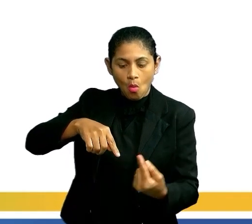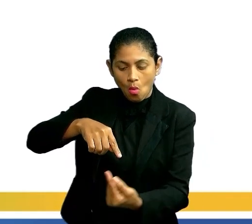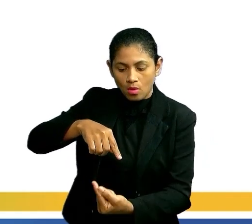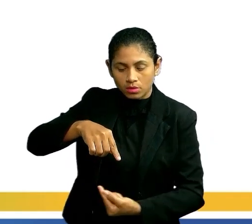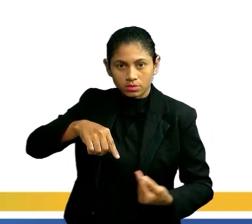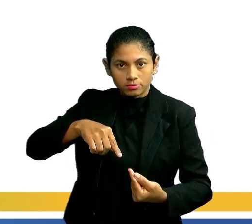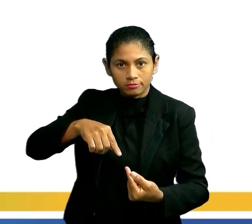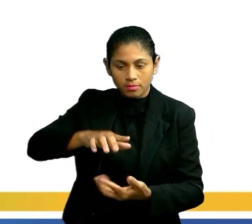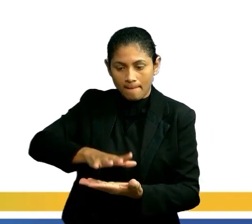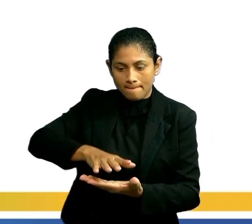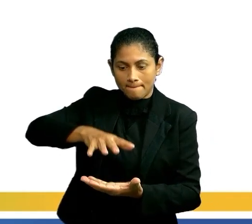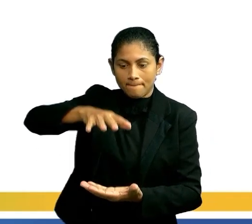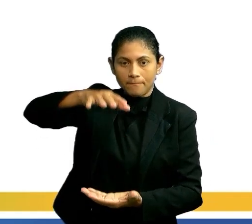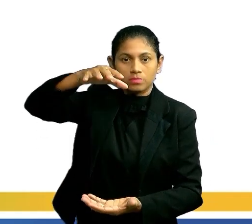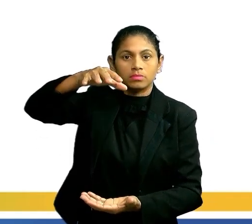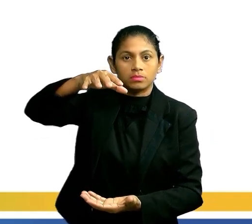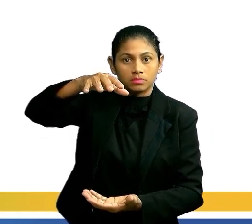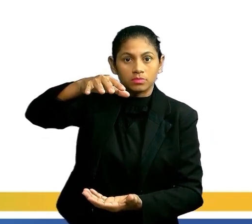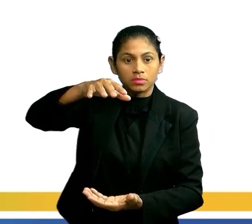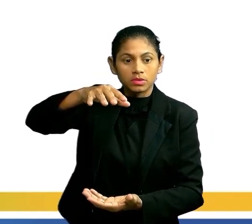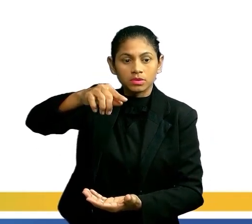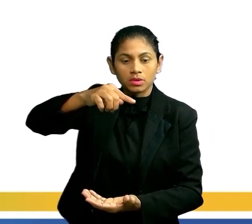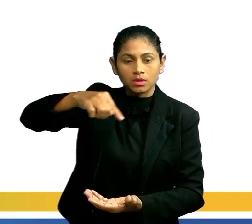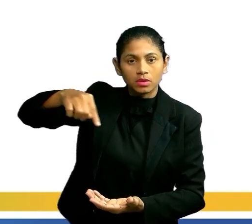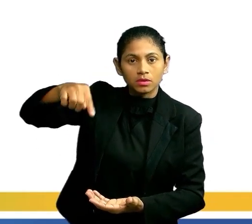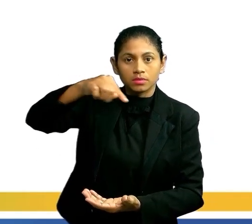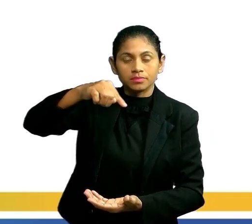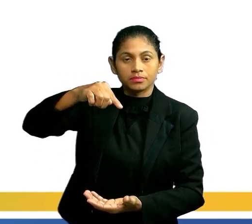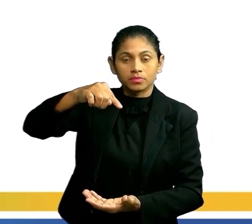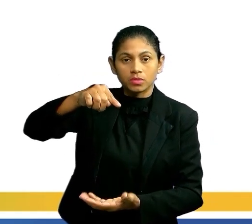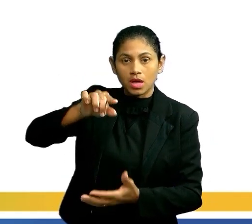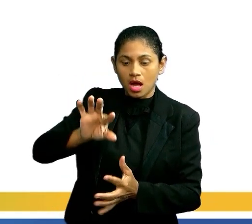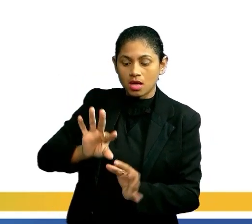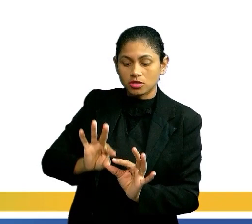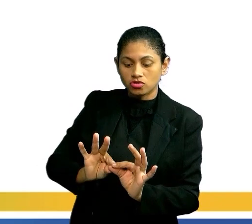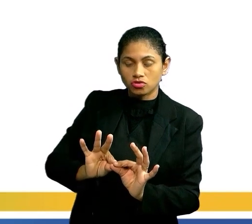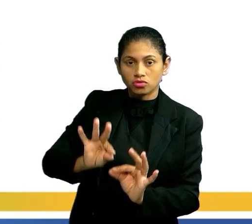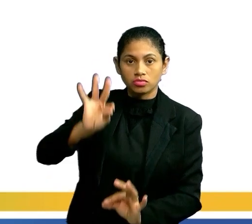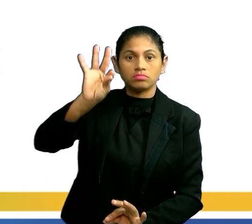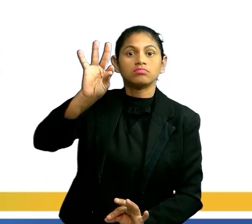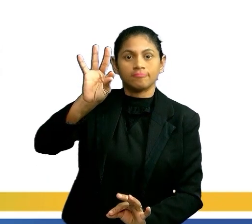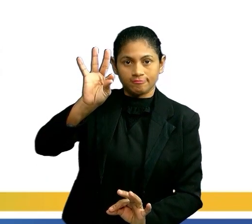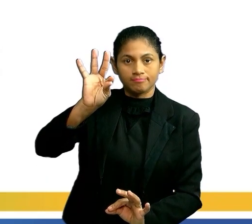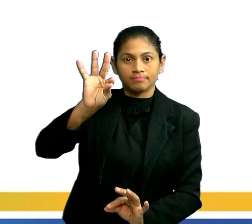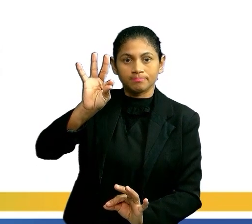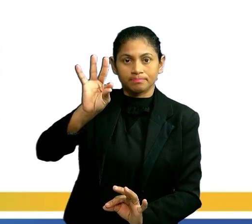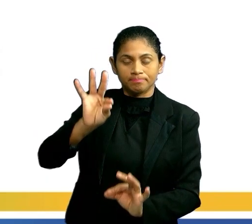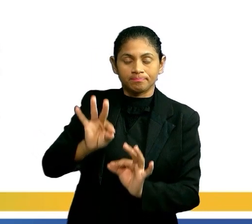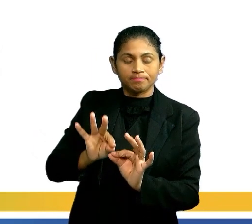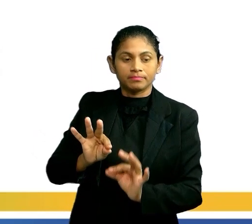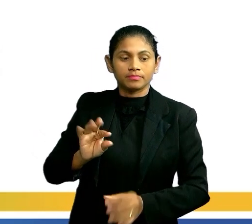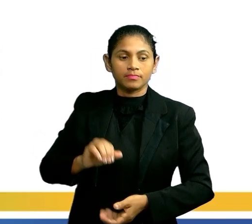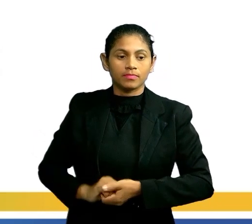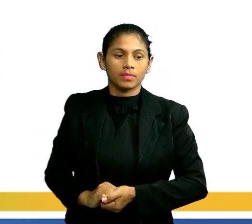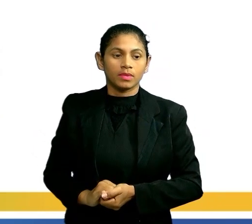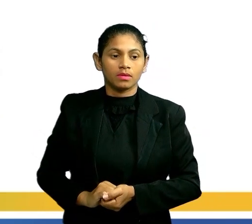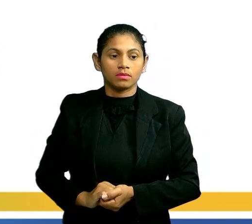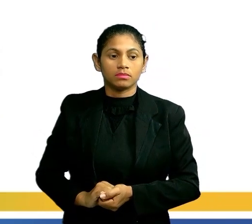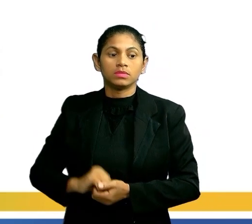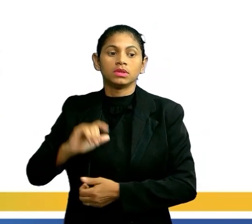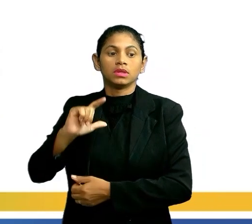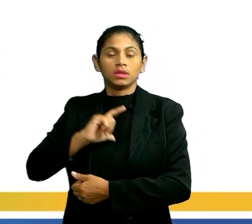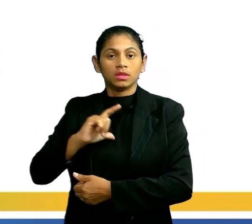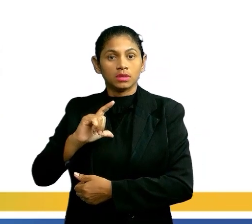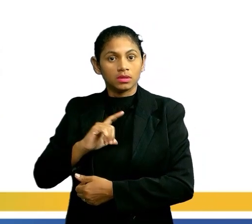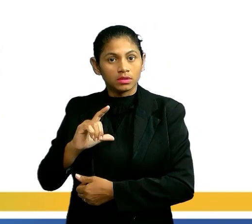distância entre eles para esse formato de cilindro vai formar o que a gente chama de altura. Ok? Aí vem o eixo, a